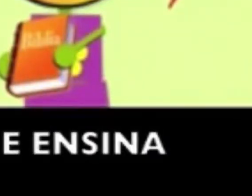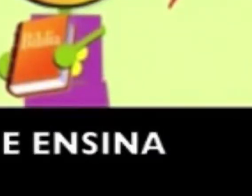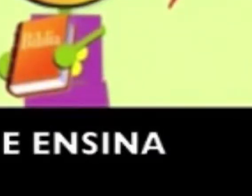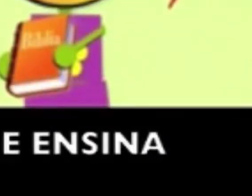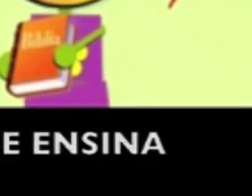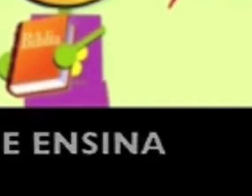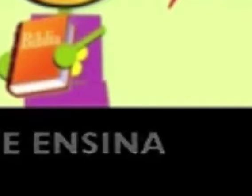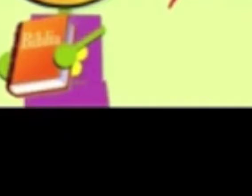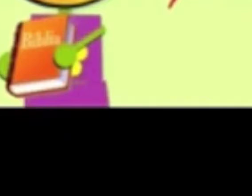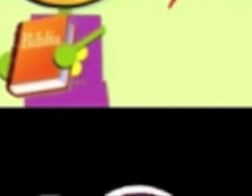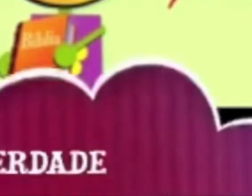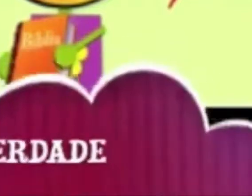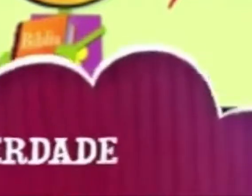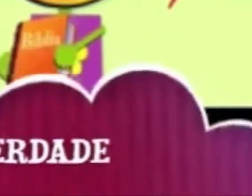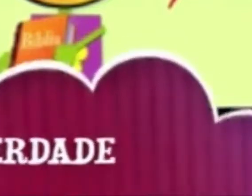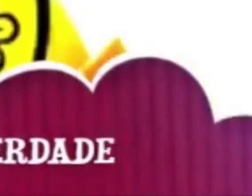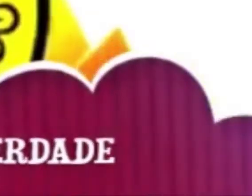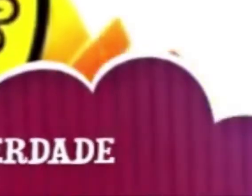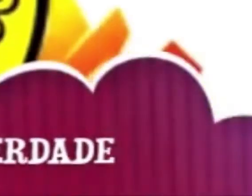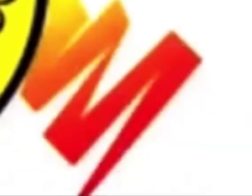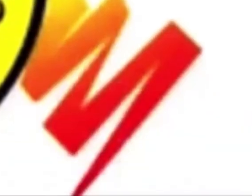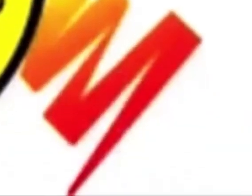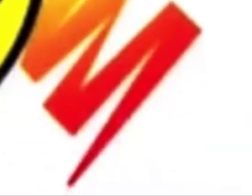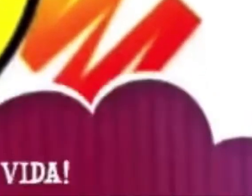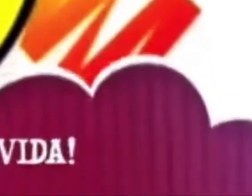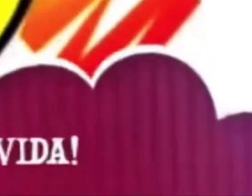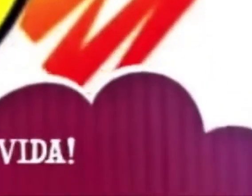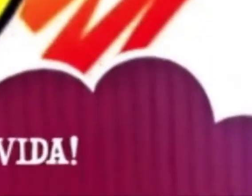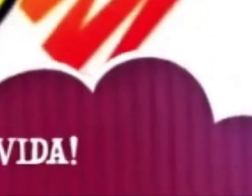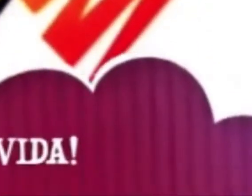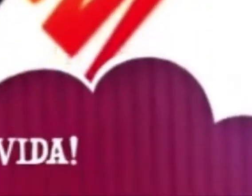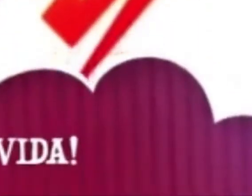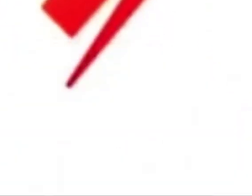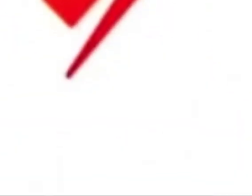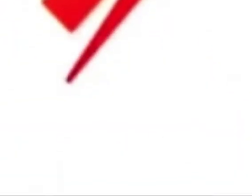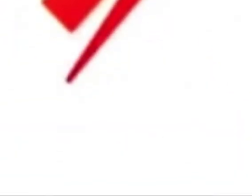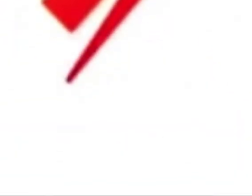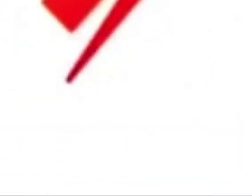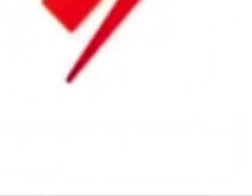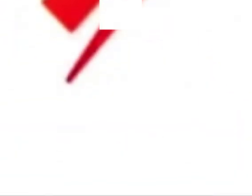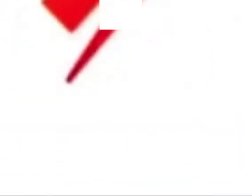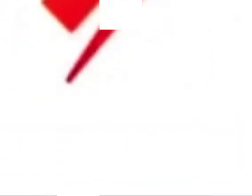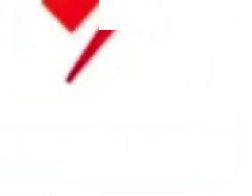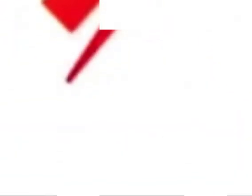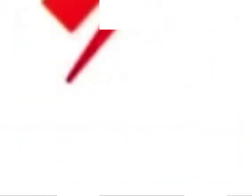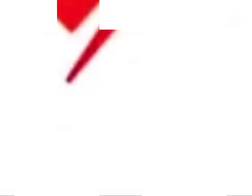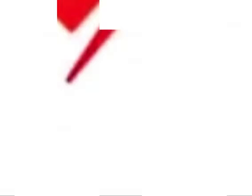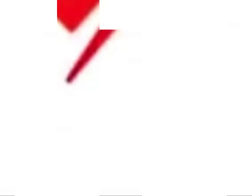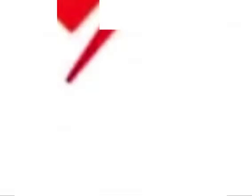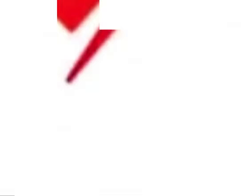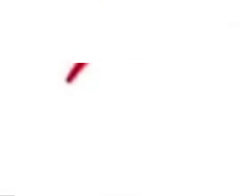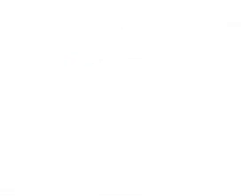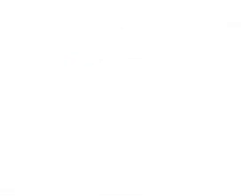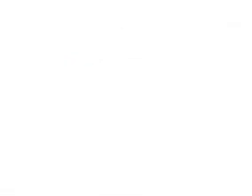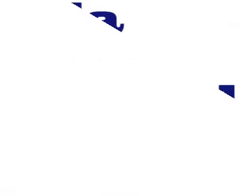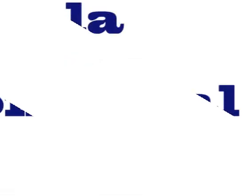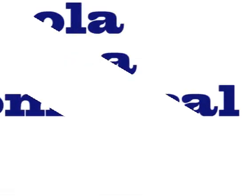que ensina o caminho, a verdade e a vida. Deus é o